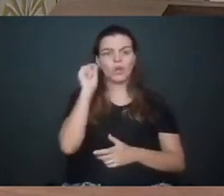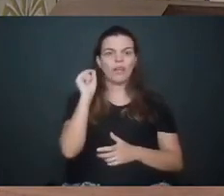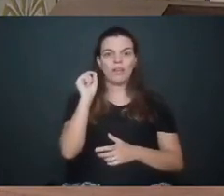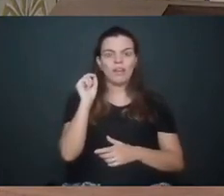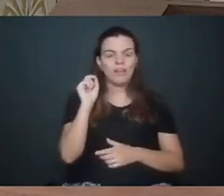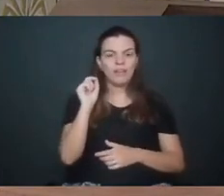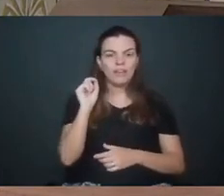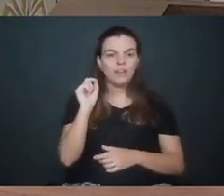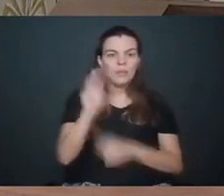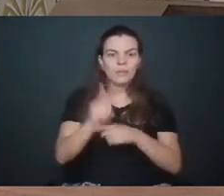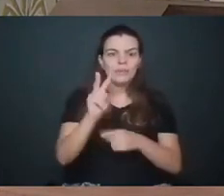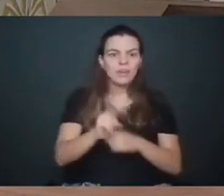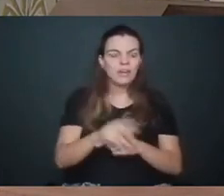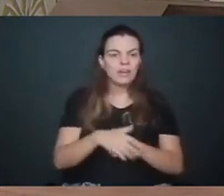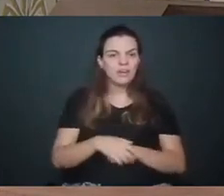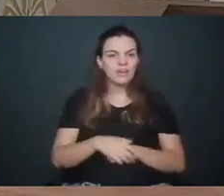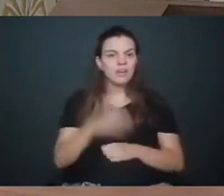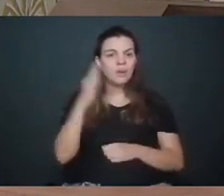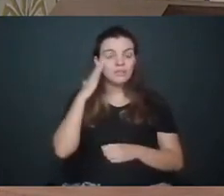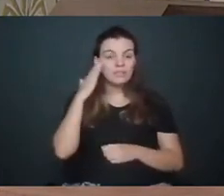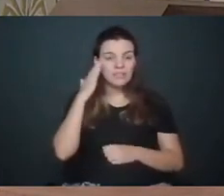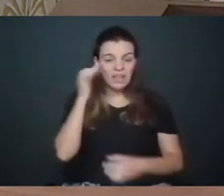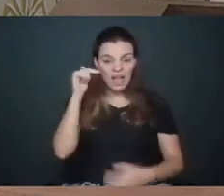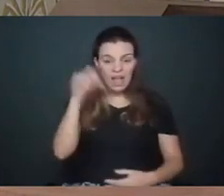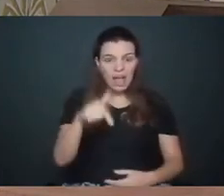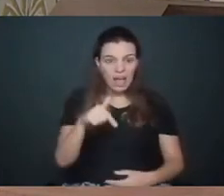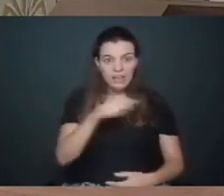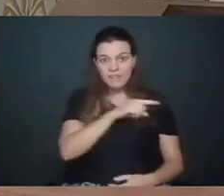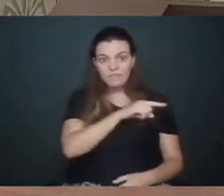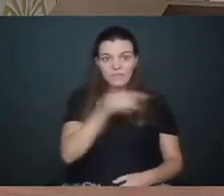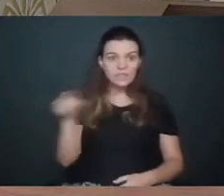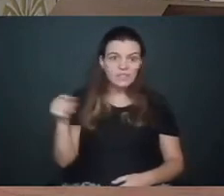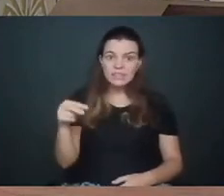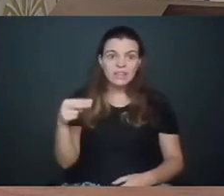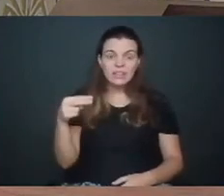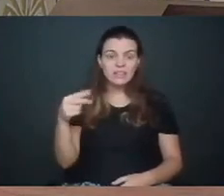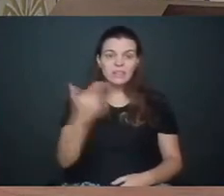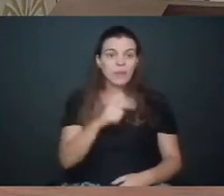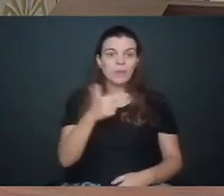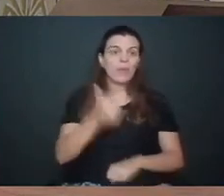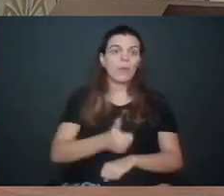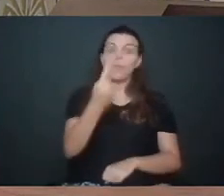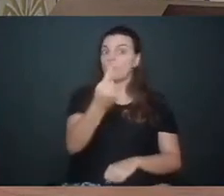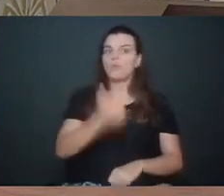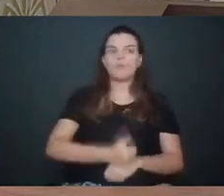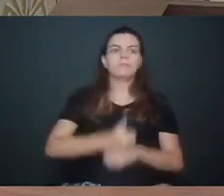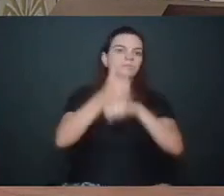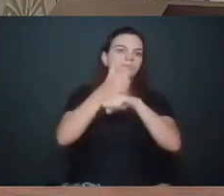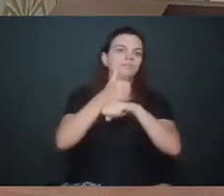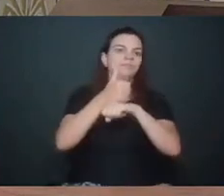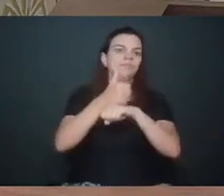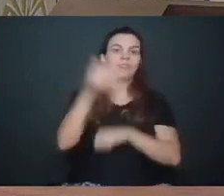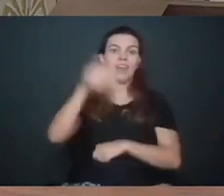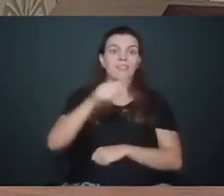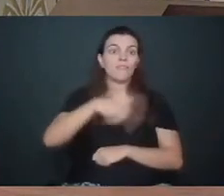tem monarquia aqui, o único que poderia seria o rei. Mas não há monarquia aqui, então aqui há representação popular.